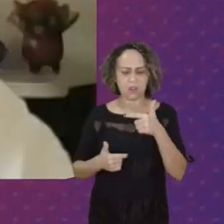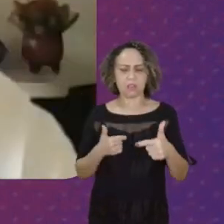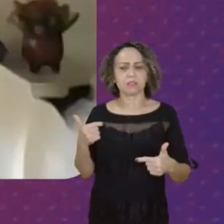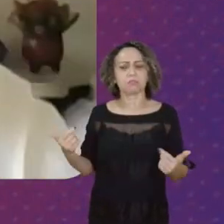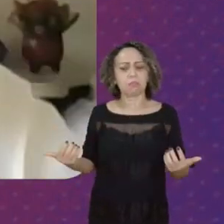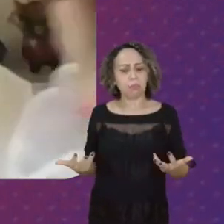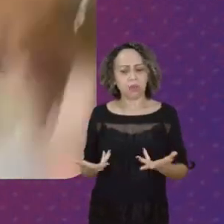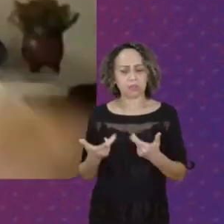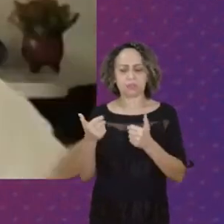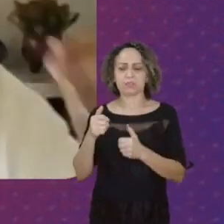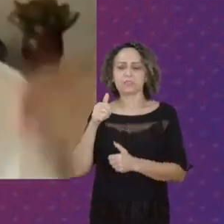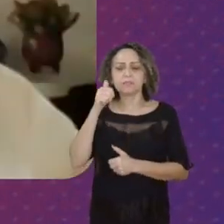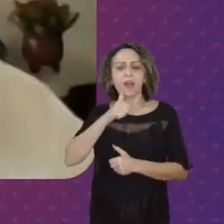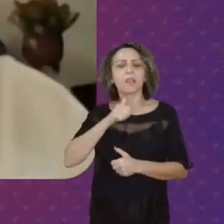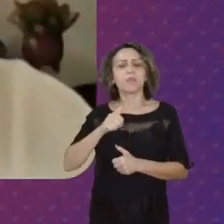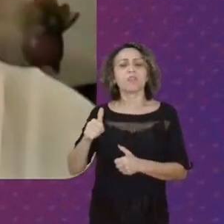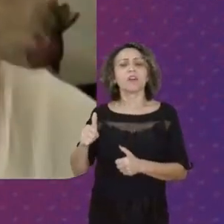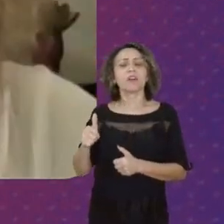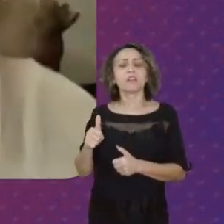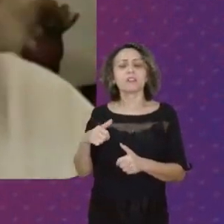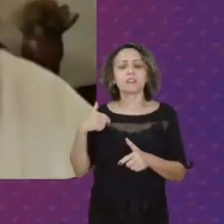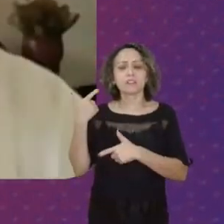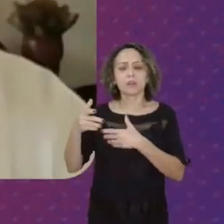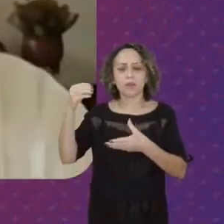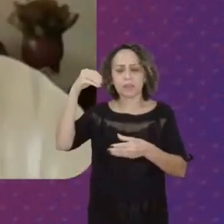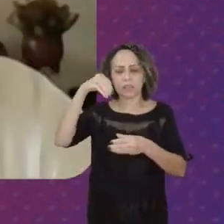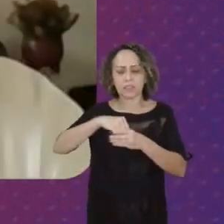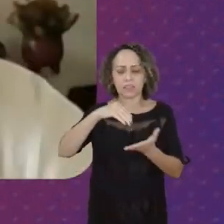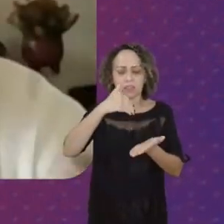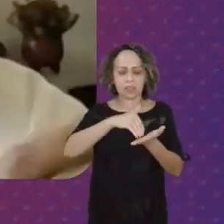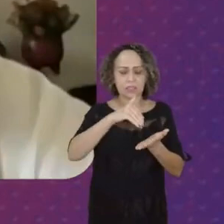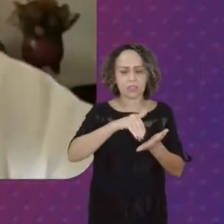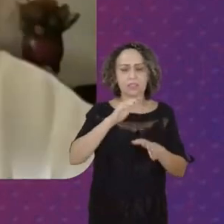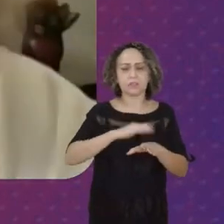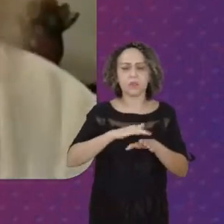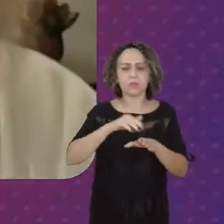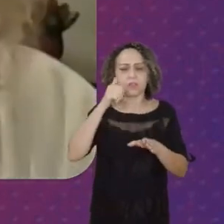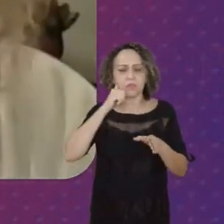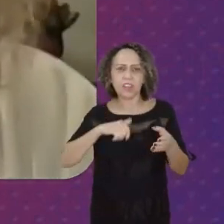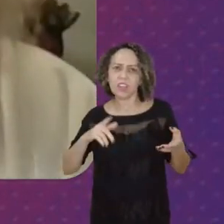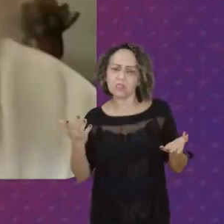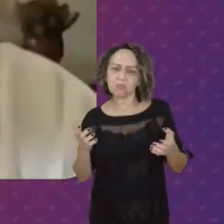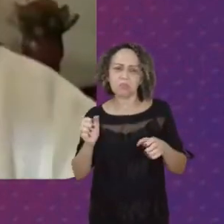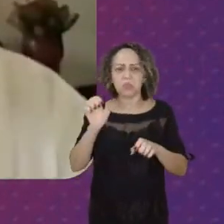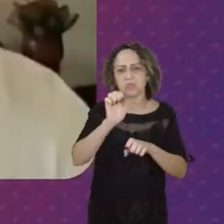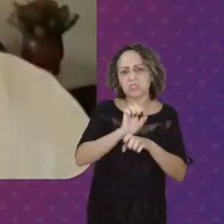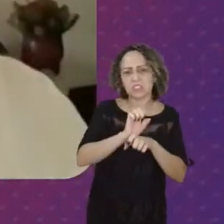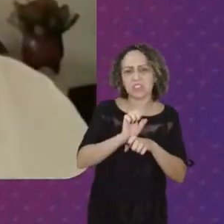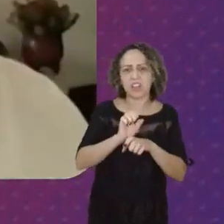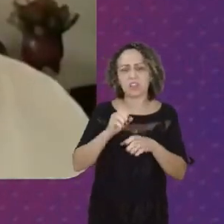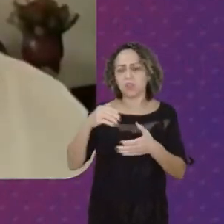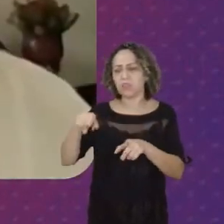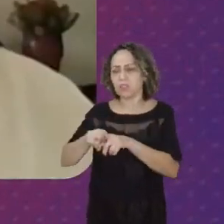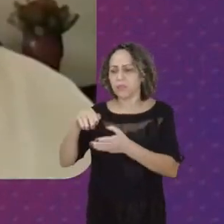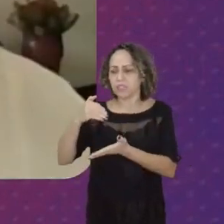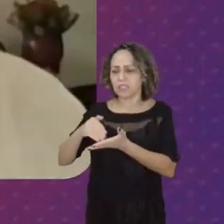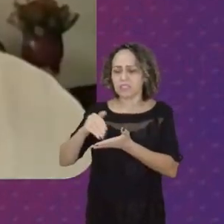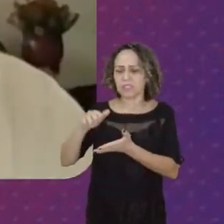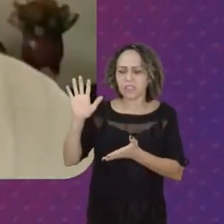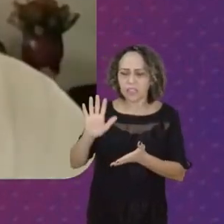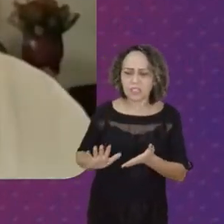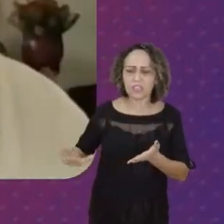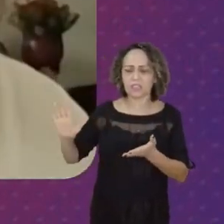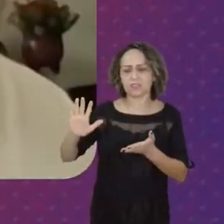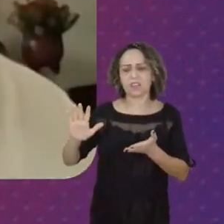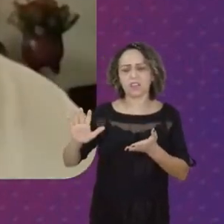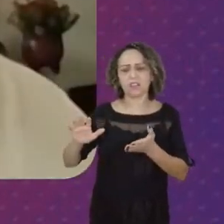mulheres organizadas nas secretarias de mulheres, nos estados ou na Secretaria Nacional, mas as mulheres, a gente sabe,